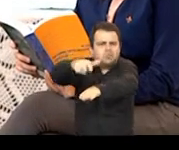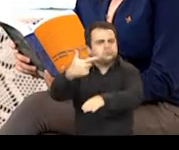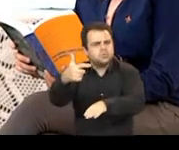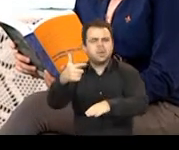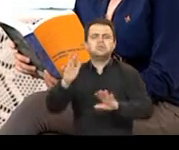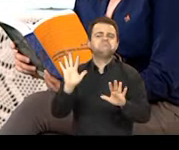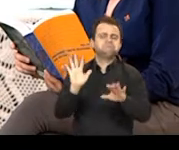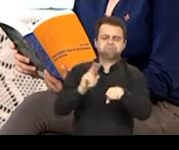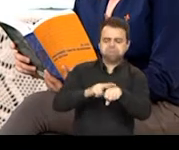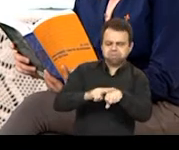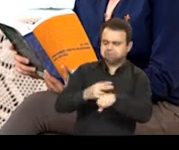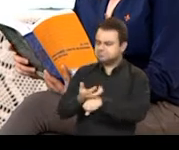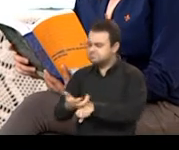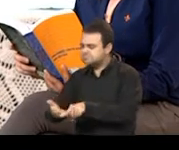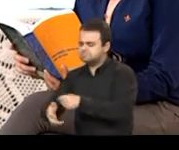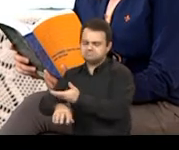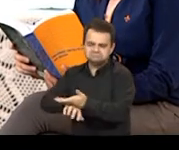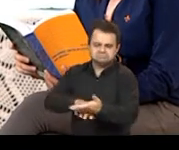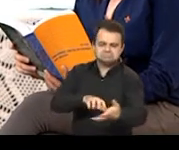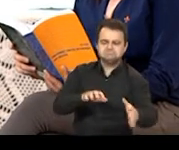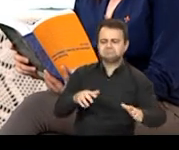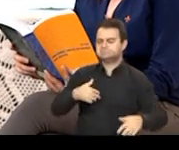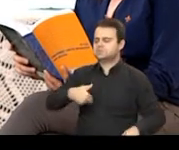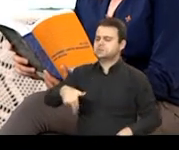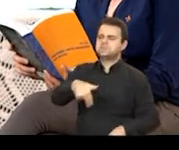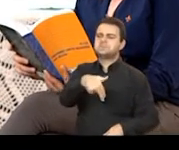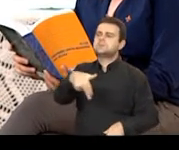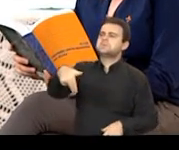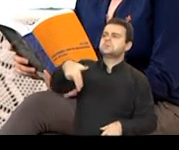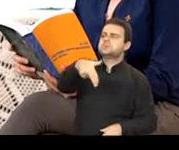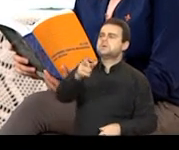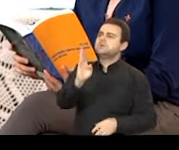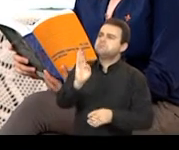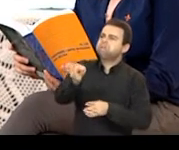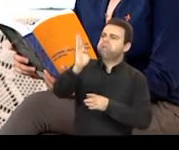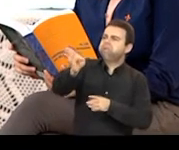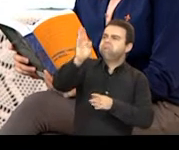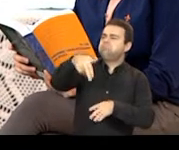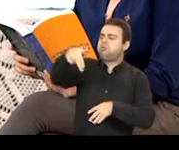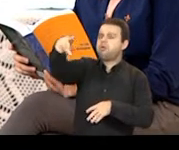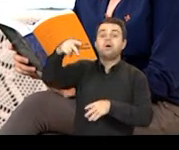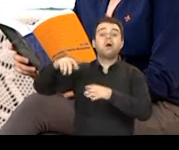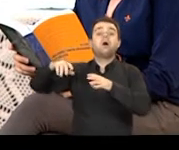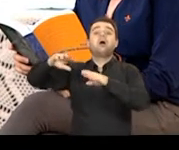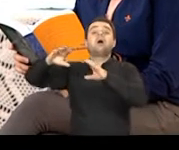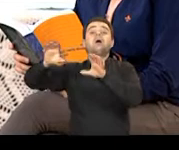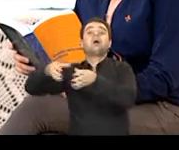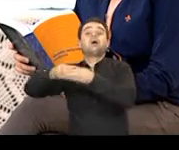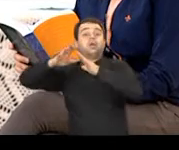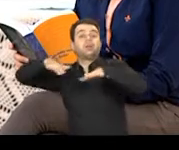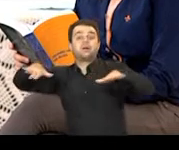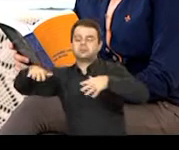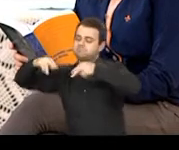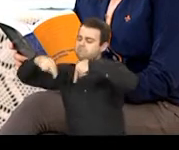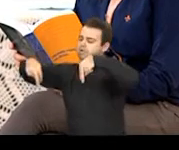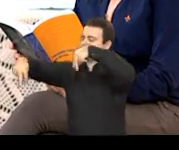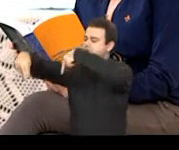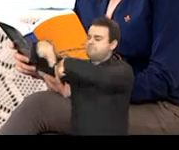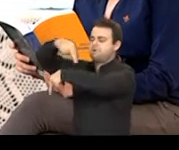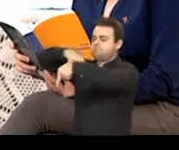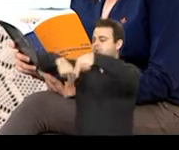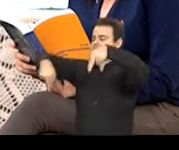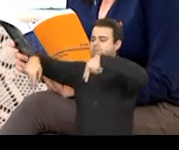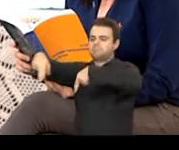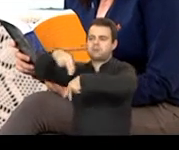mato rasteiro, algumas crianças brincavam de roda. A débil cantiga infantil era a única nota